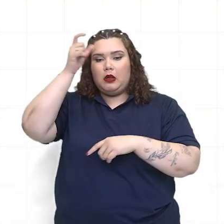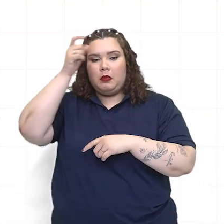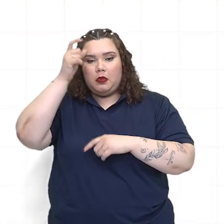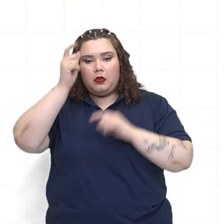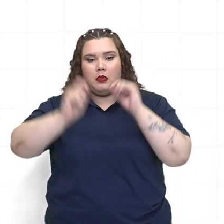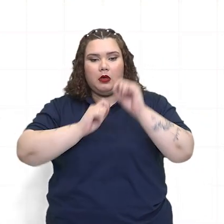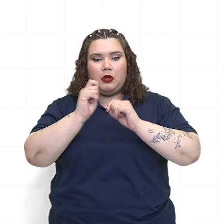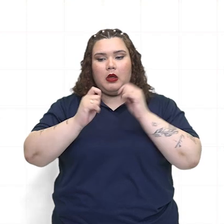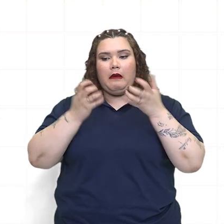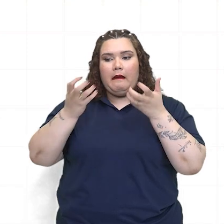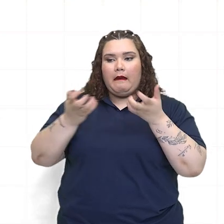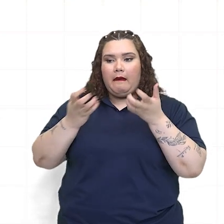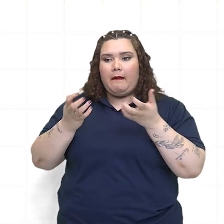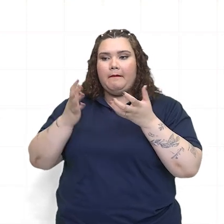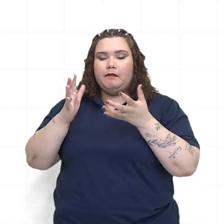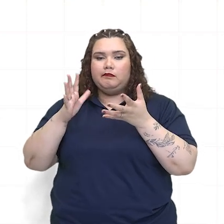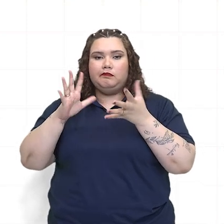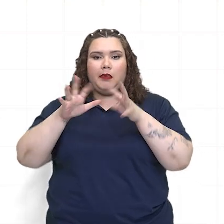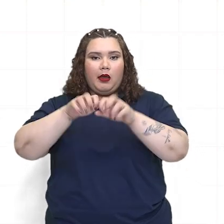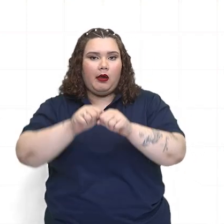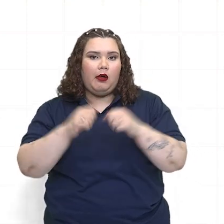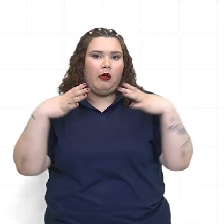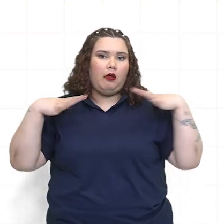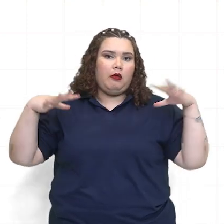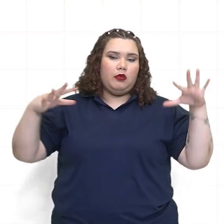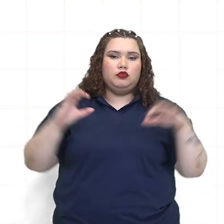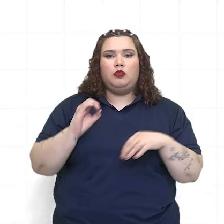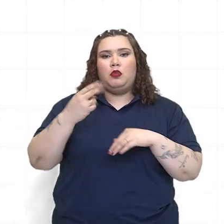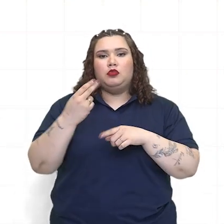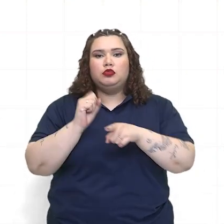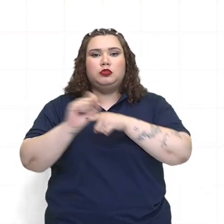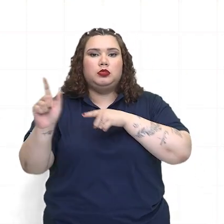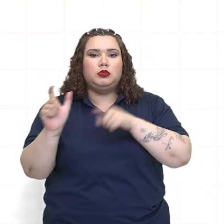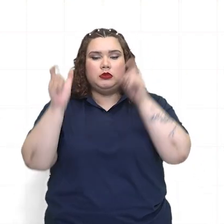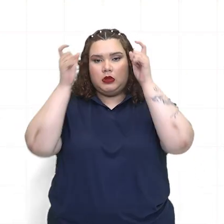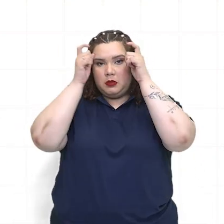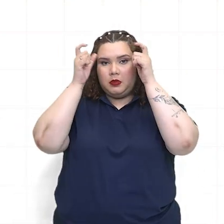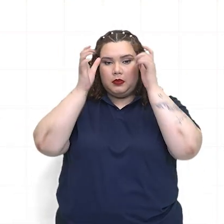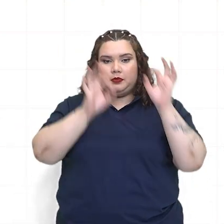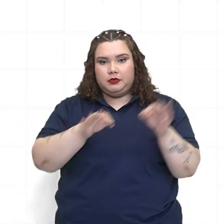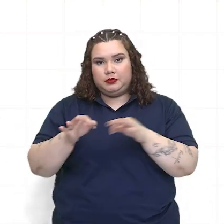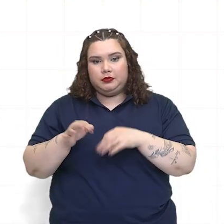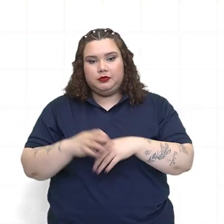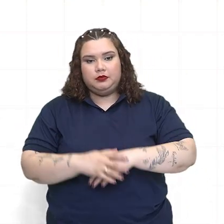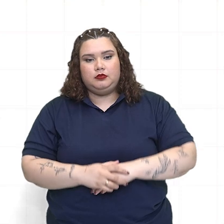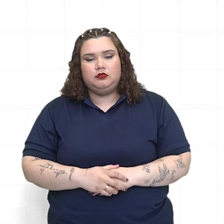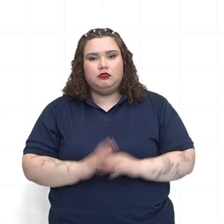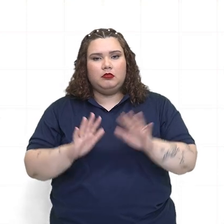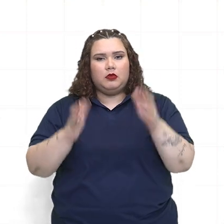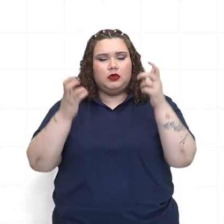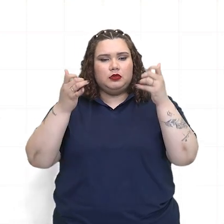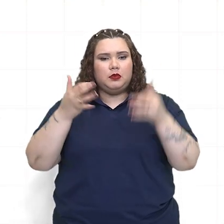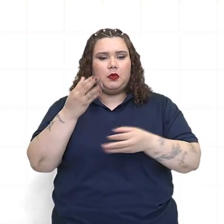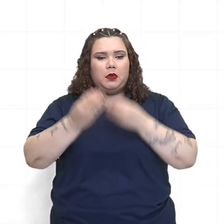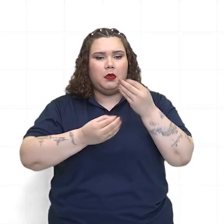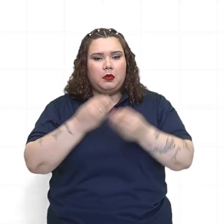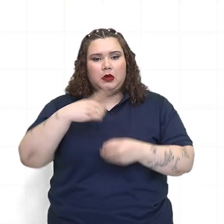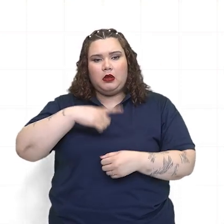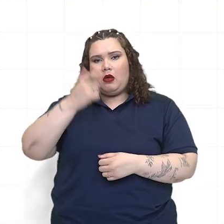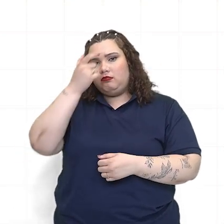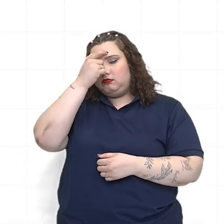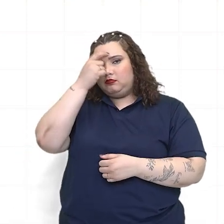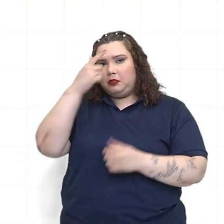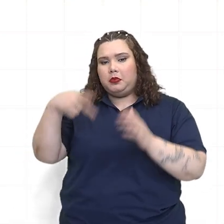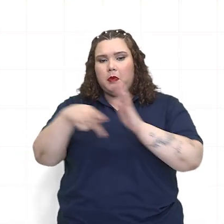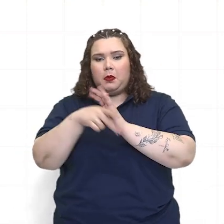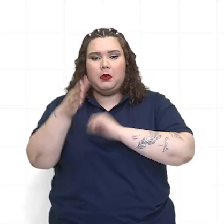quem se procurava atrair ou exorcizar. E vamos falar então um pouco sobre essa mentalidade medieval.